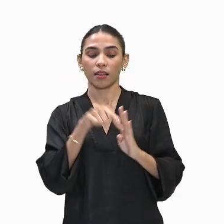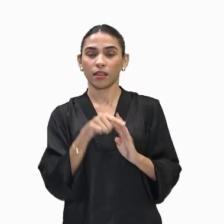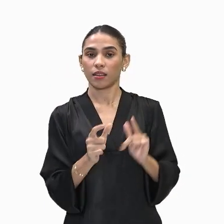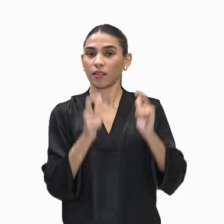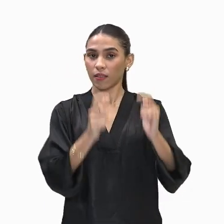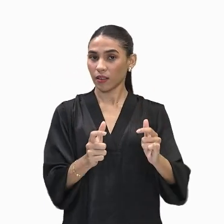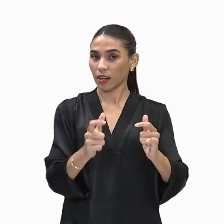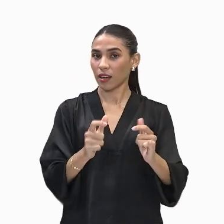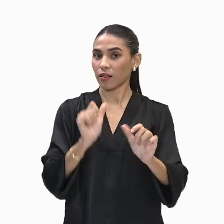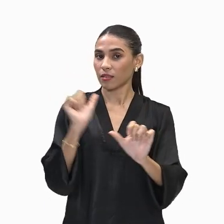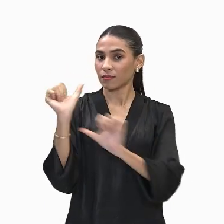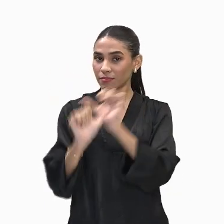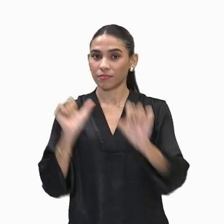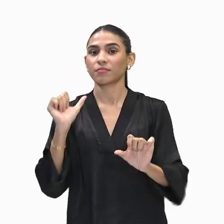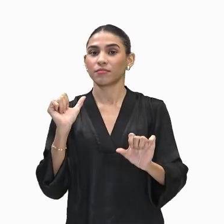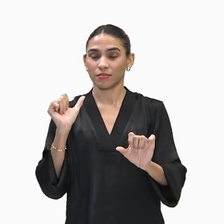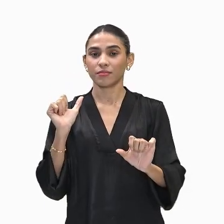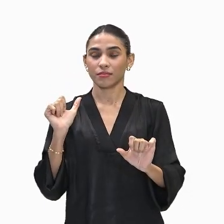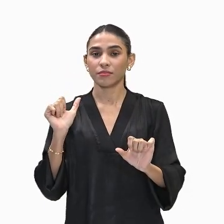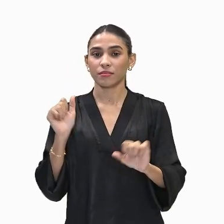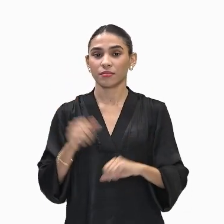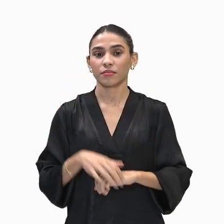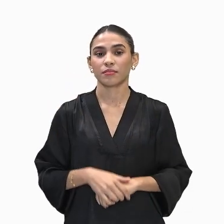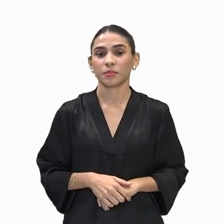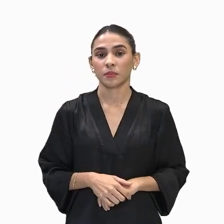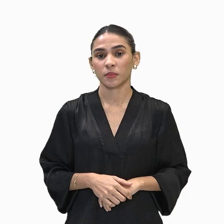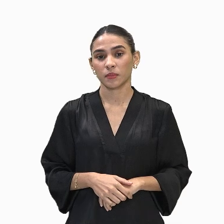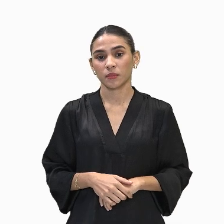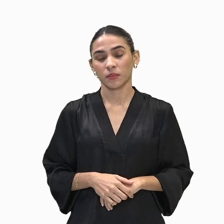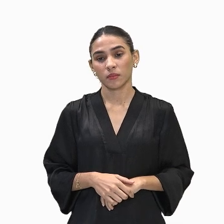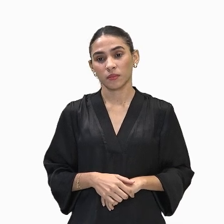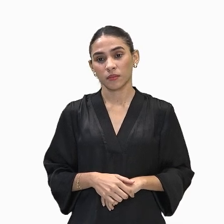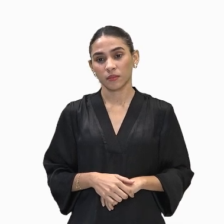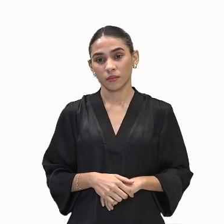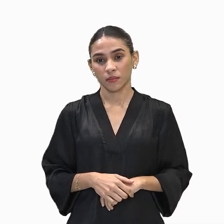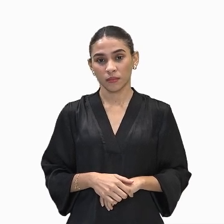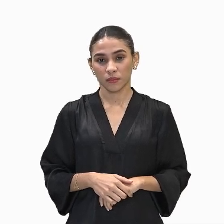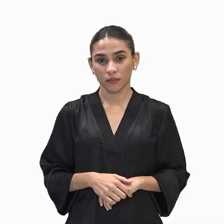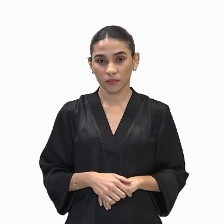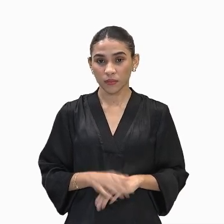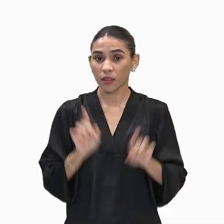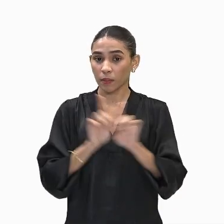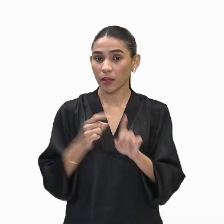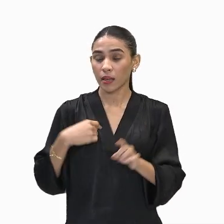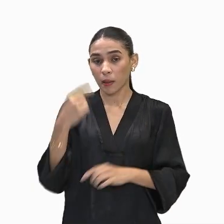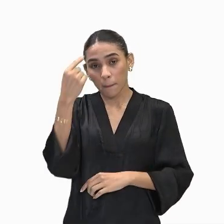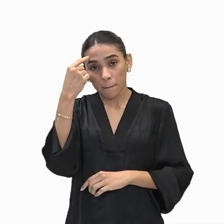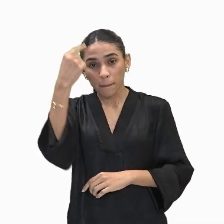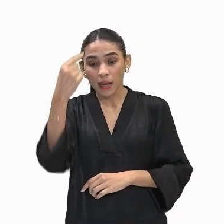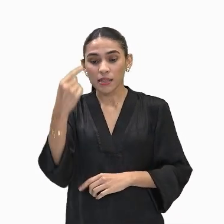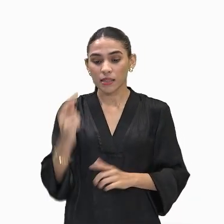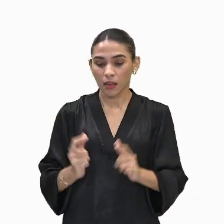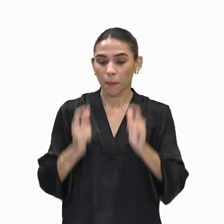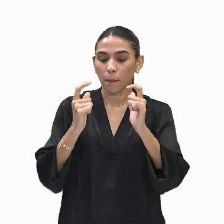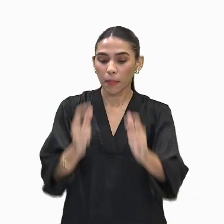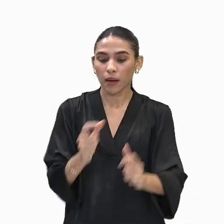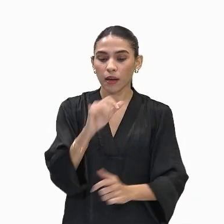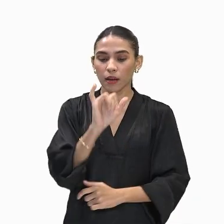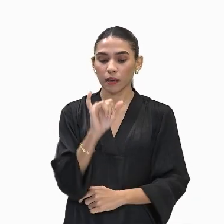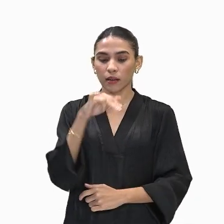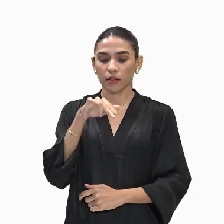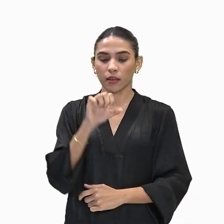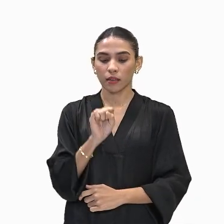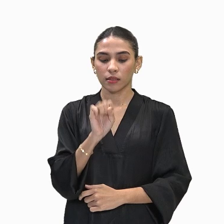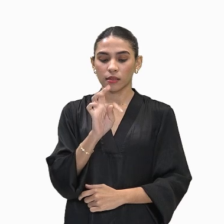que é transformado. A partir do momento que decide se colocar a instalação, você